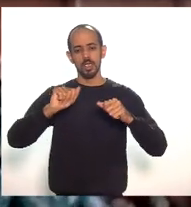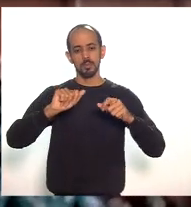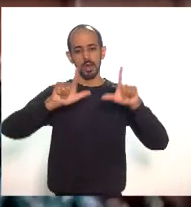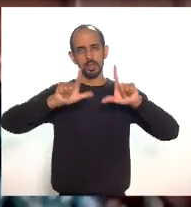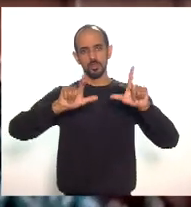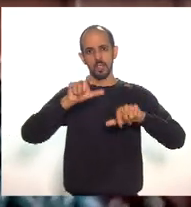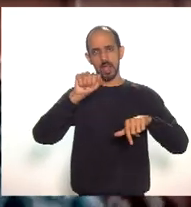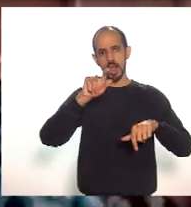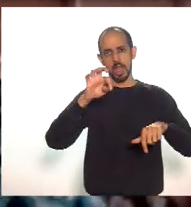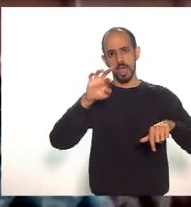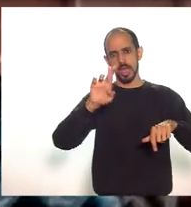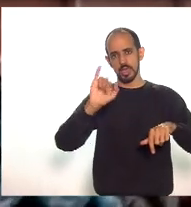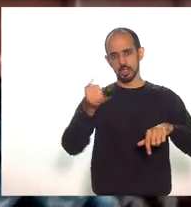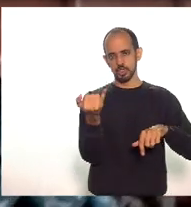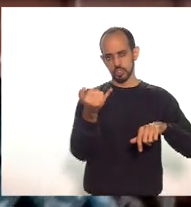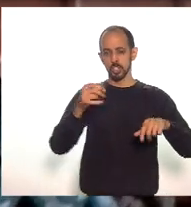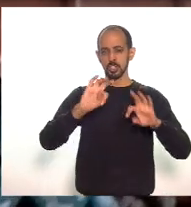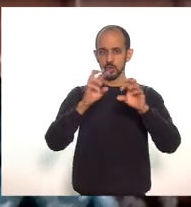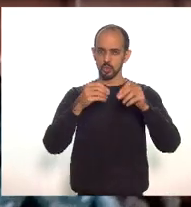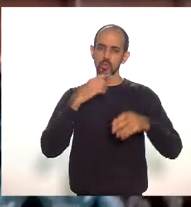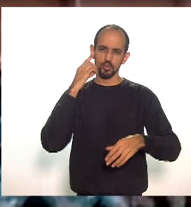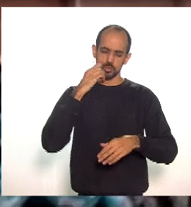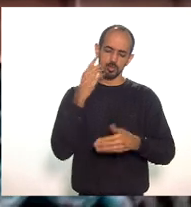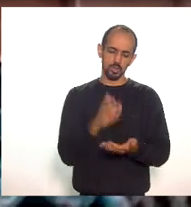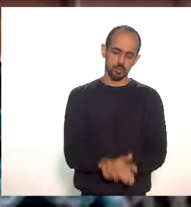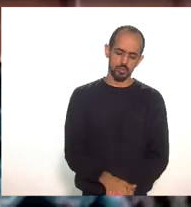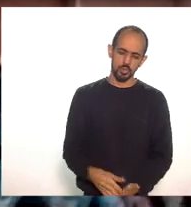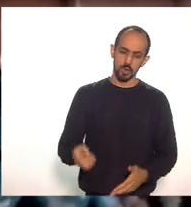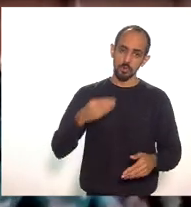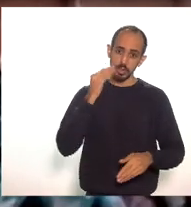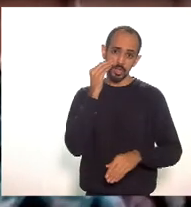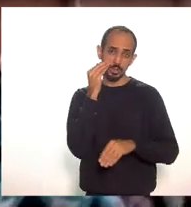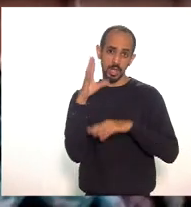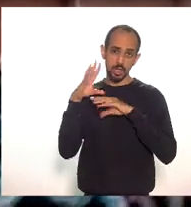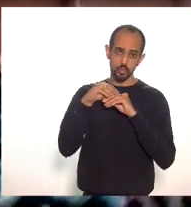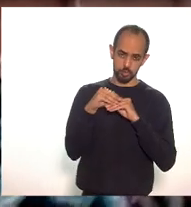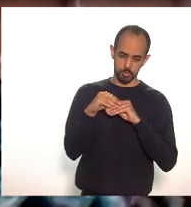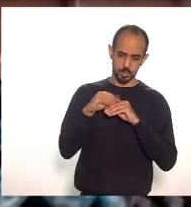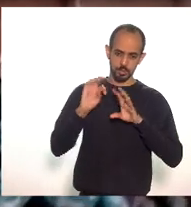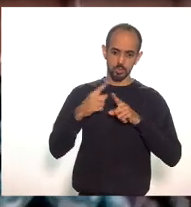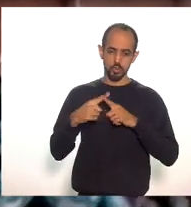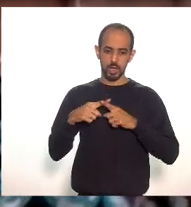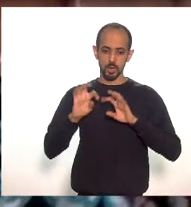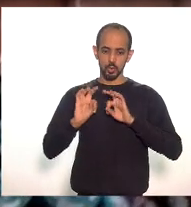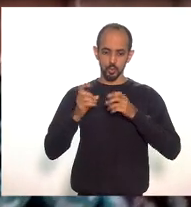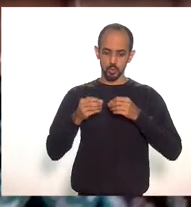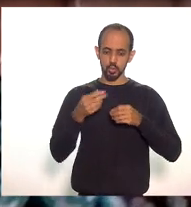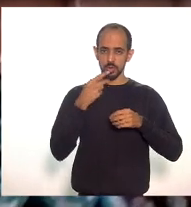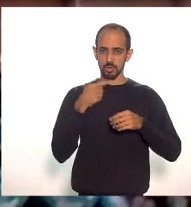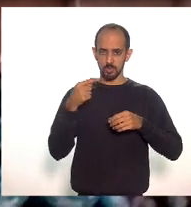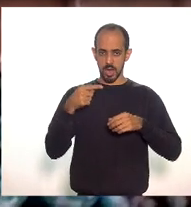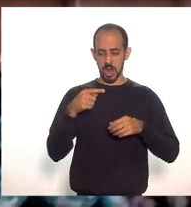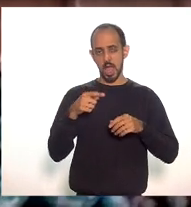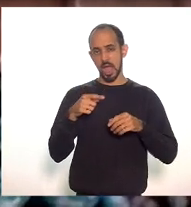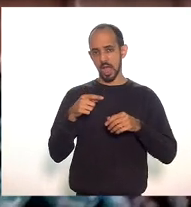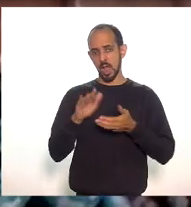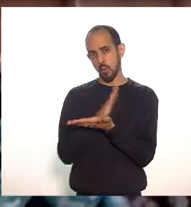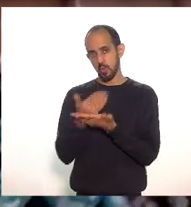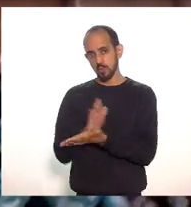aqui no Parlamento vou tentar me atender porque parte do que eu ia falar